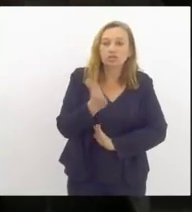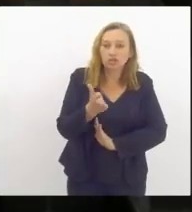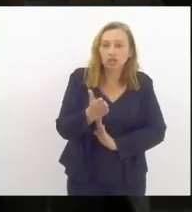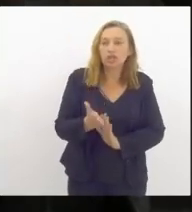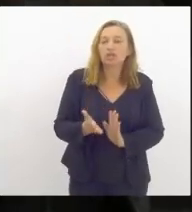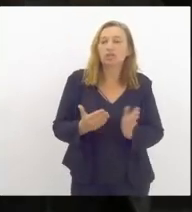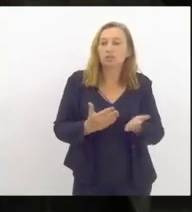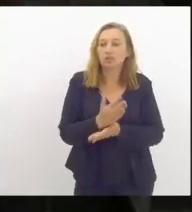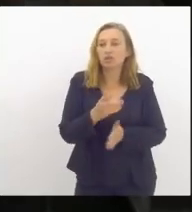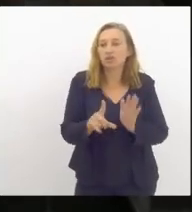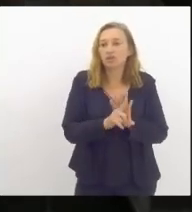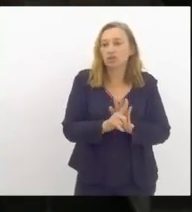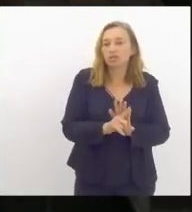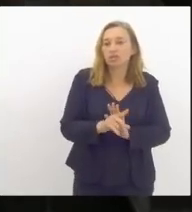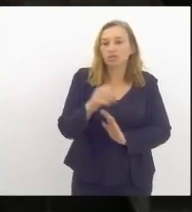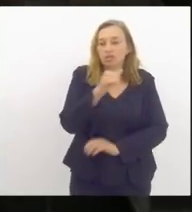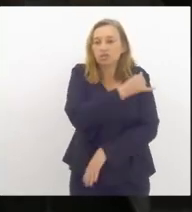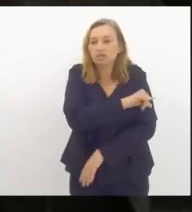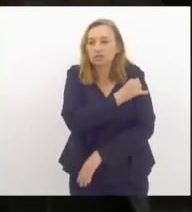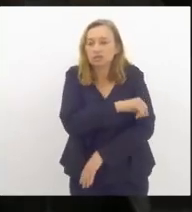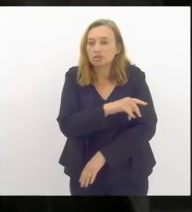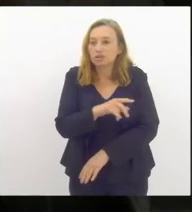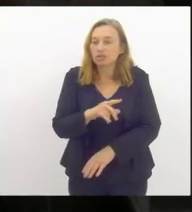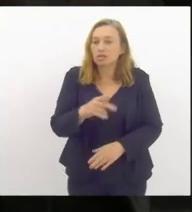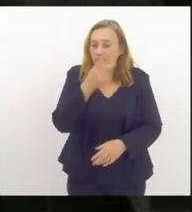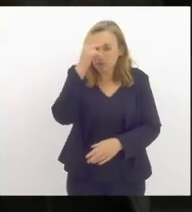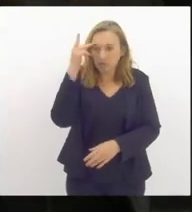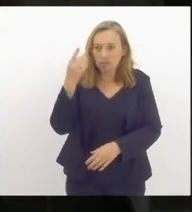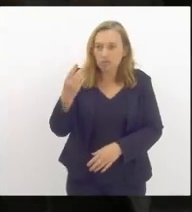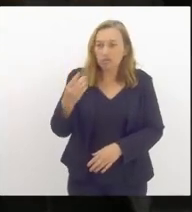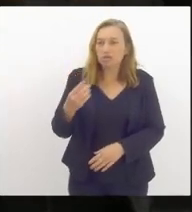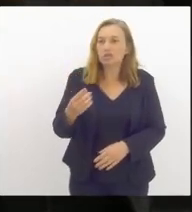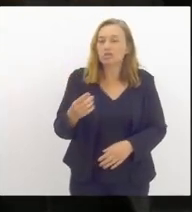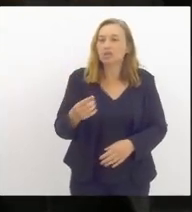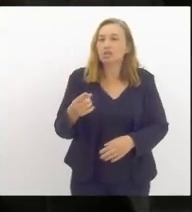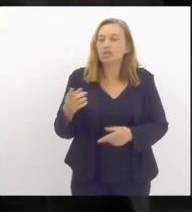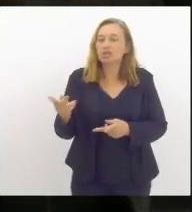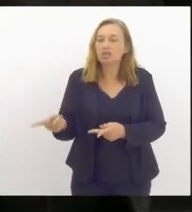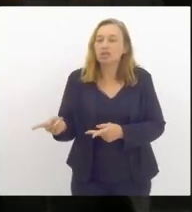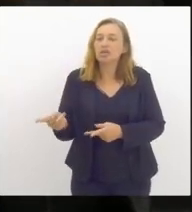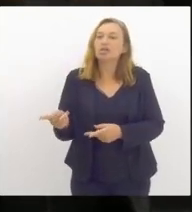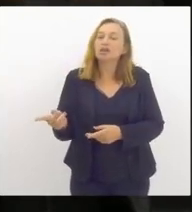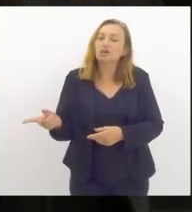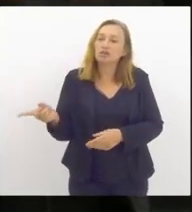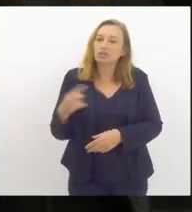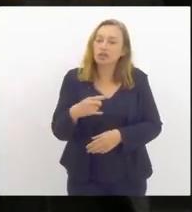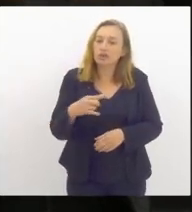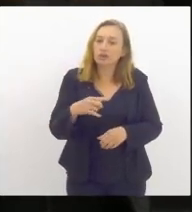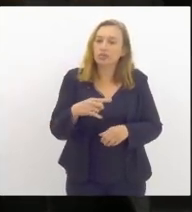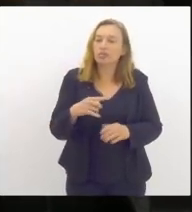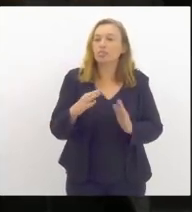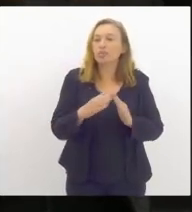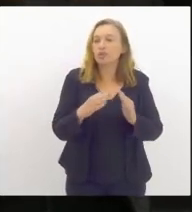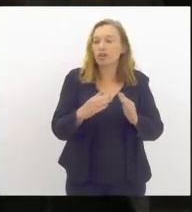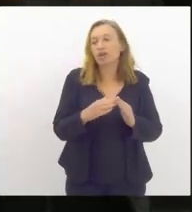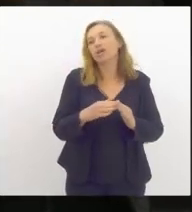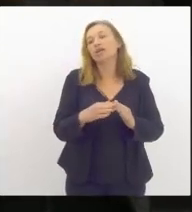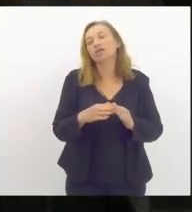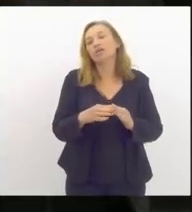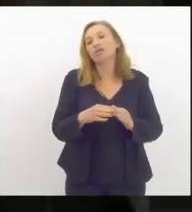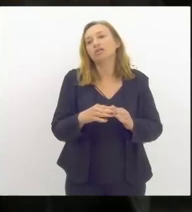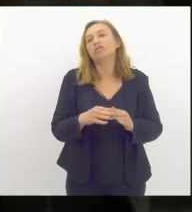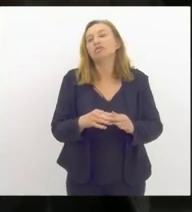vigor no Rio de Janeiro sobre a questão dos refugiados seja facilitação dos procedimentos para para tradução juramentada